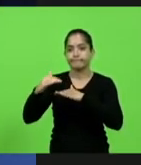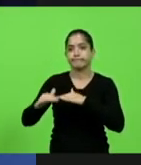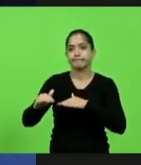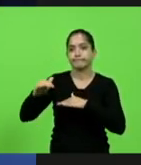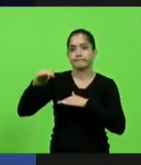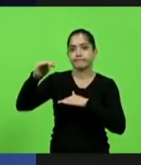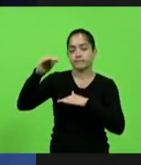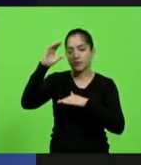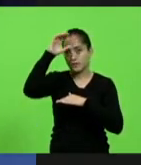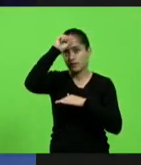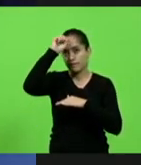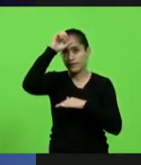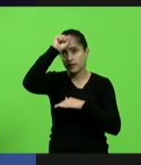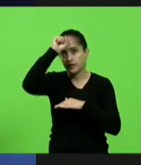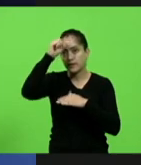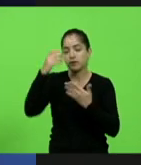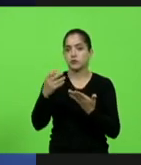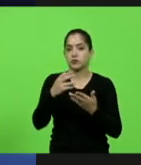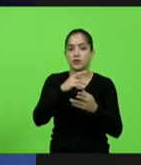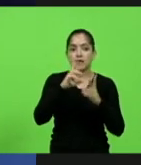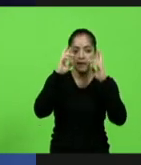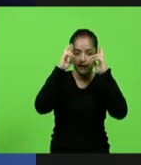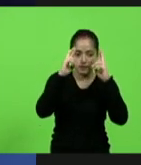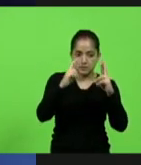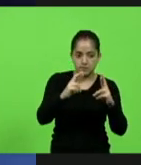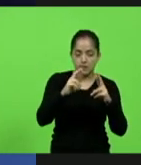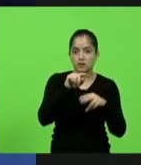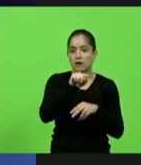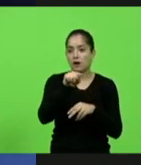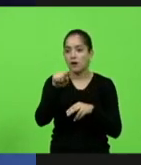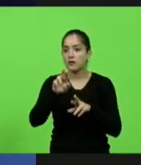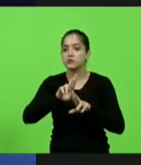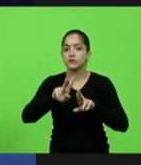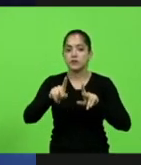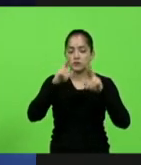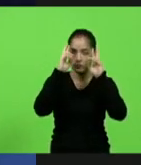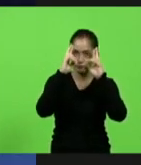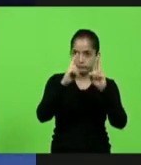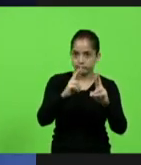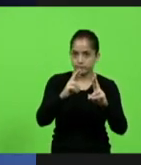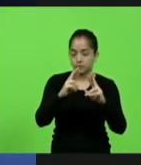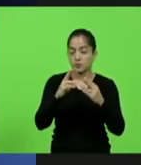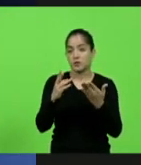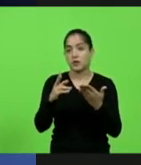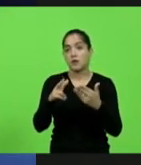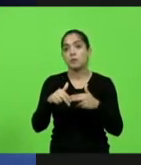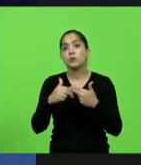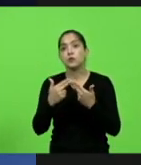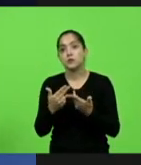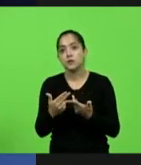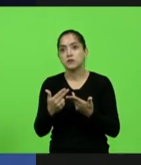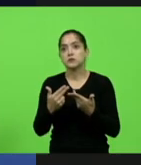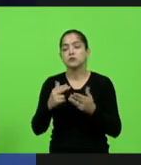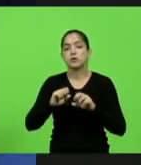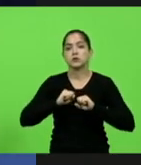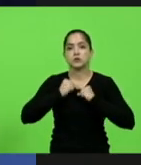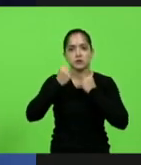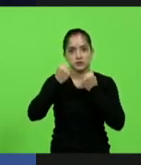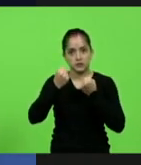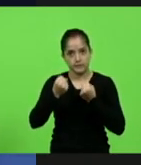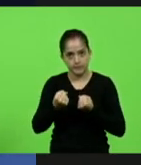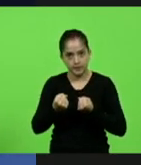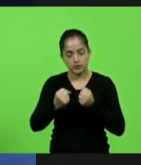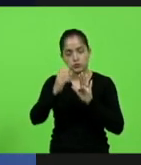aprendem, respeitam o diferente. E por isso que nós continuamos defendendo o direito e